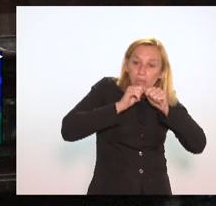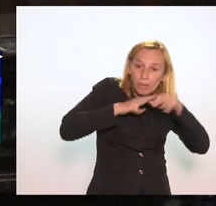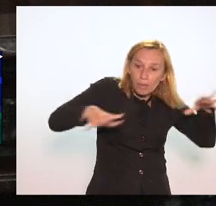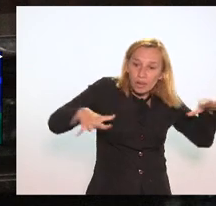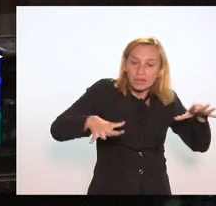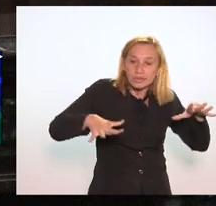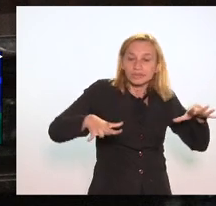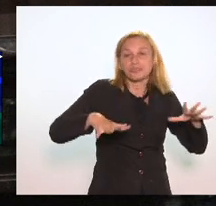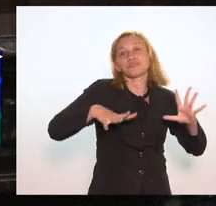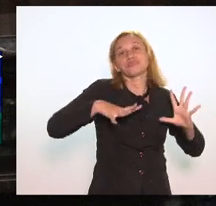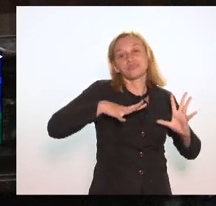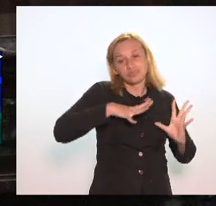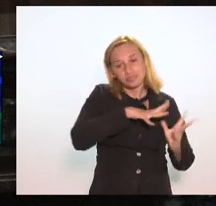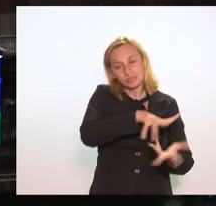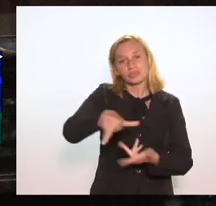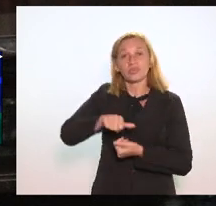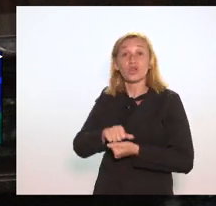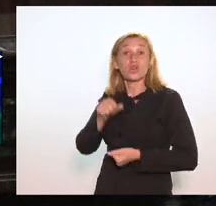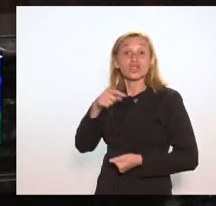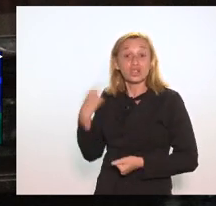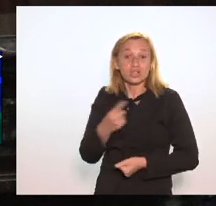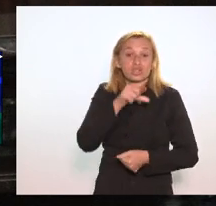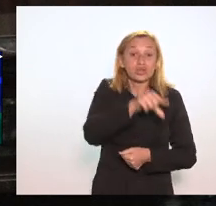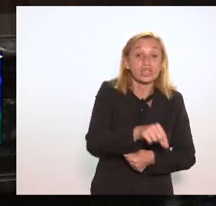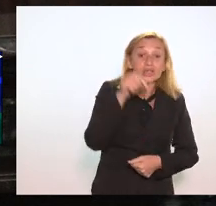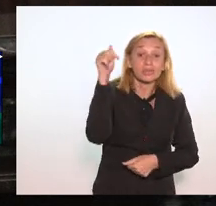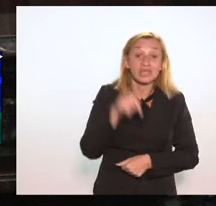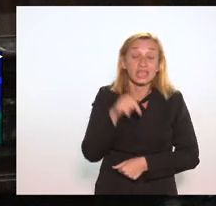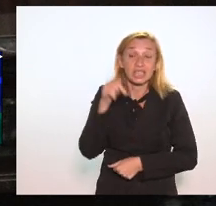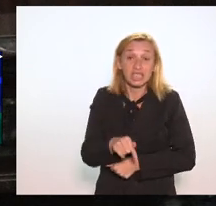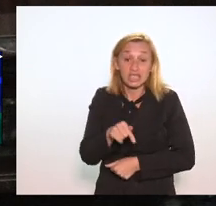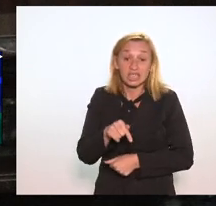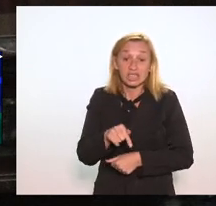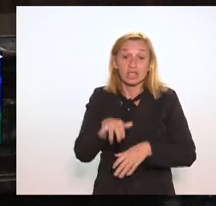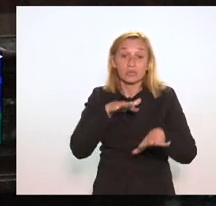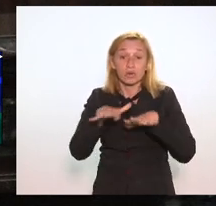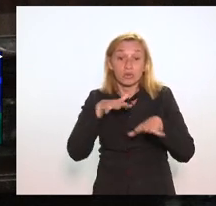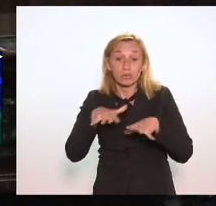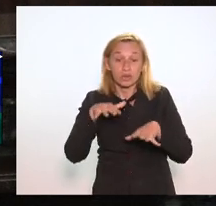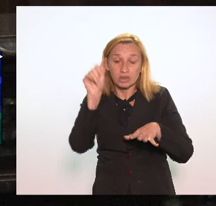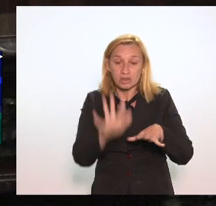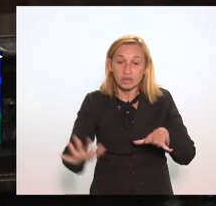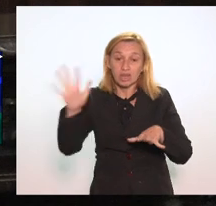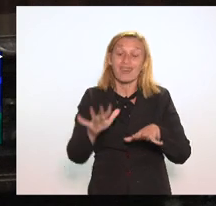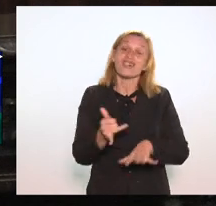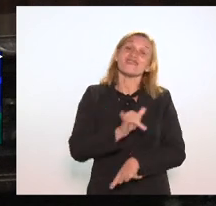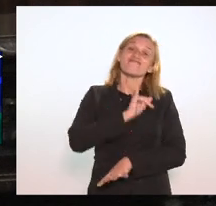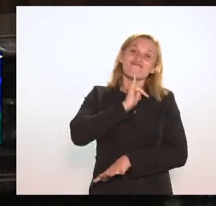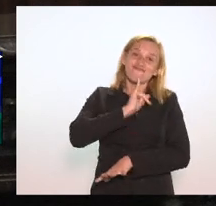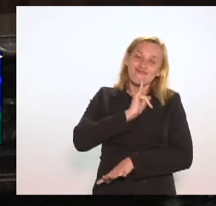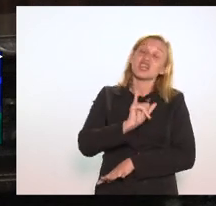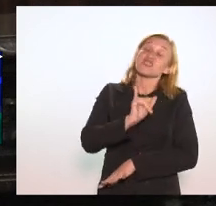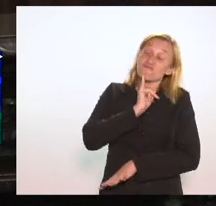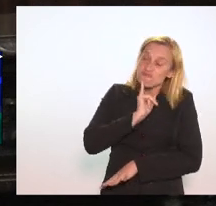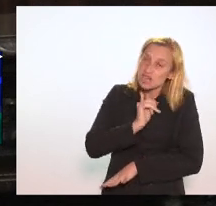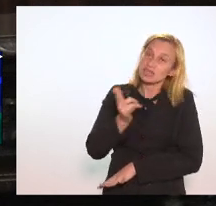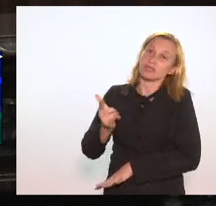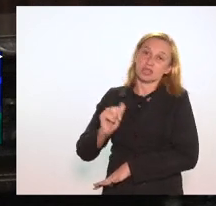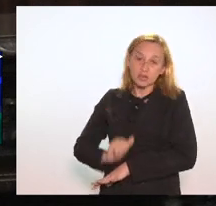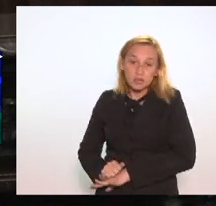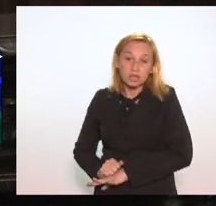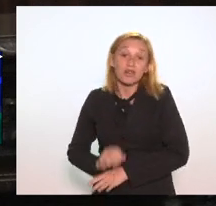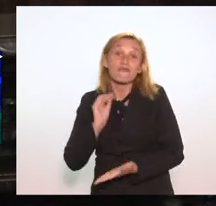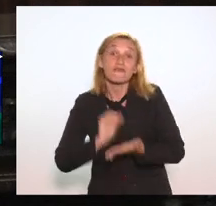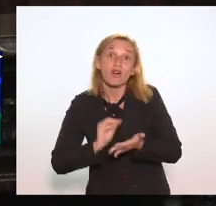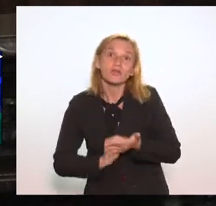a decisão que a gente toma aqui terá repercussão nacional e infelizmente e infelizmente